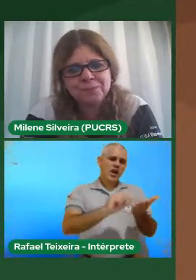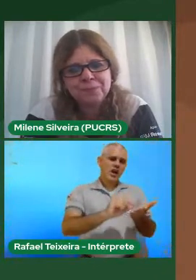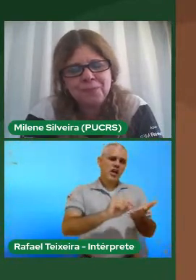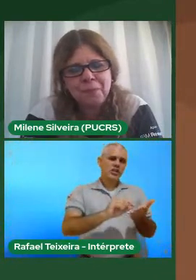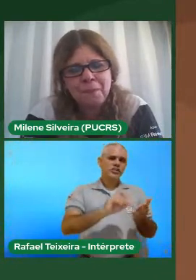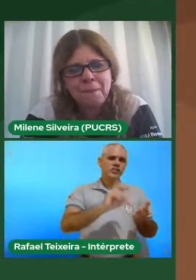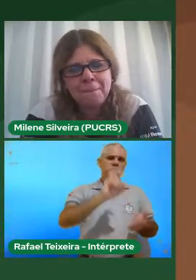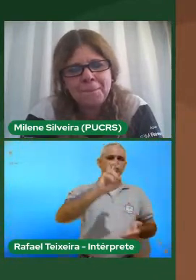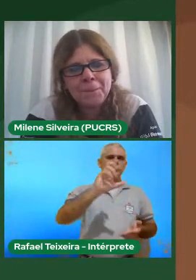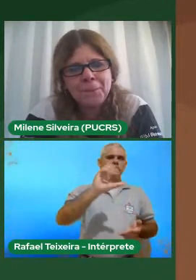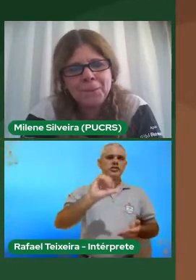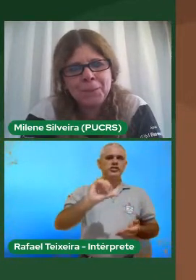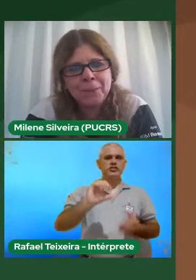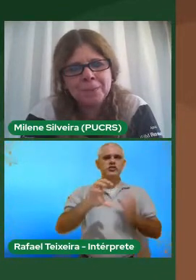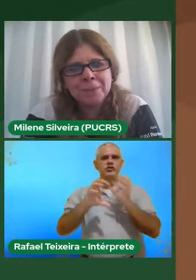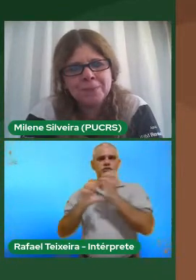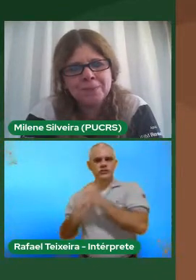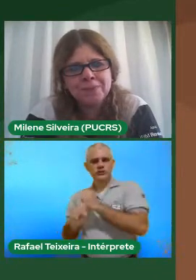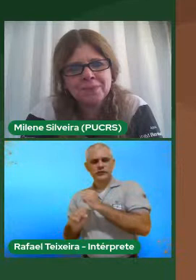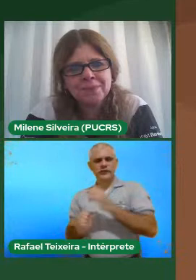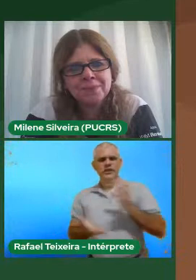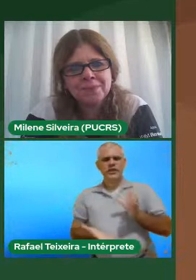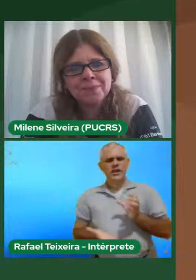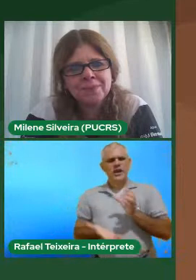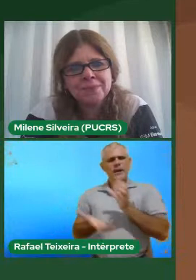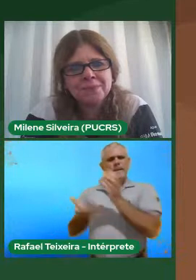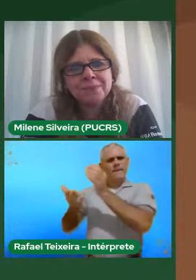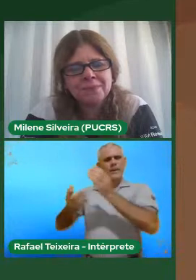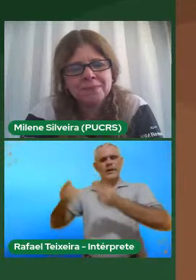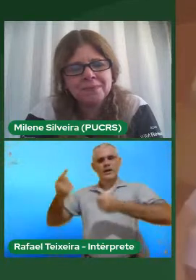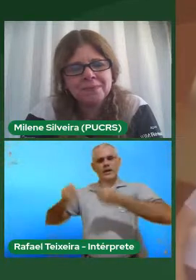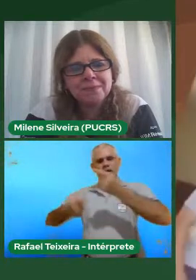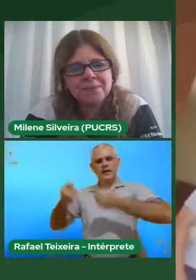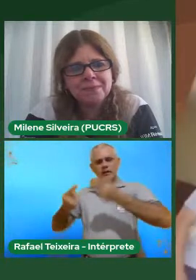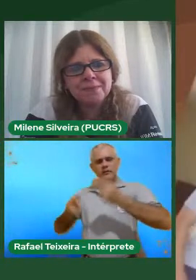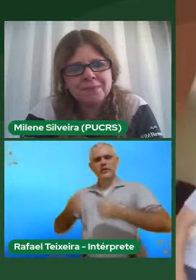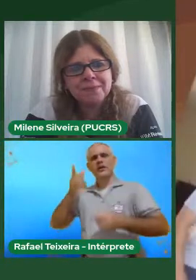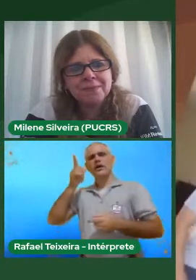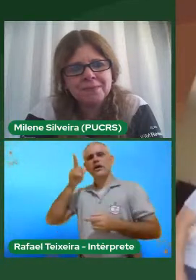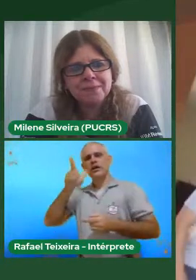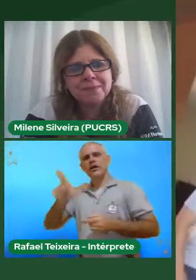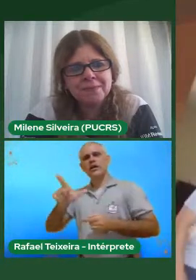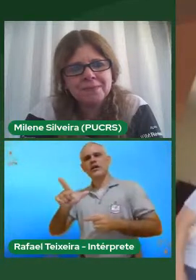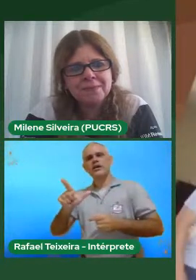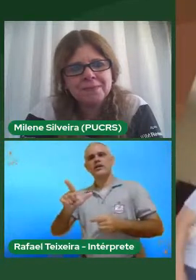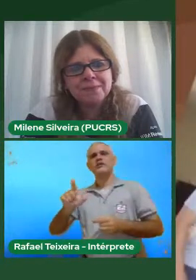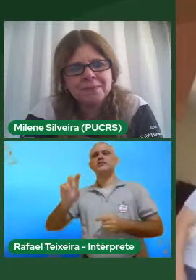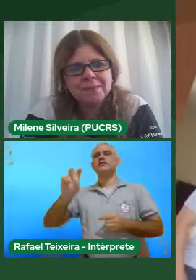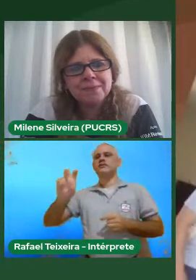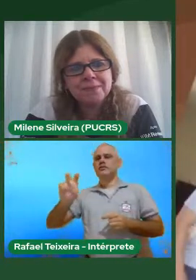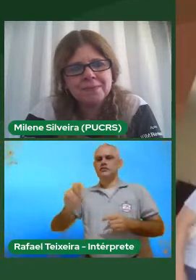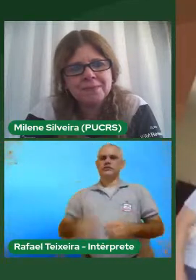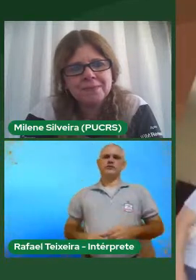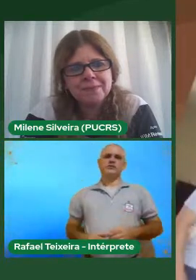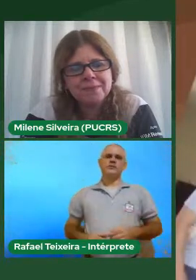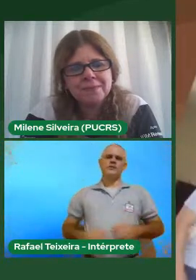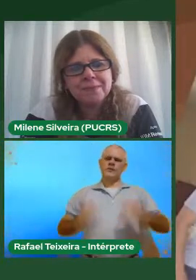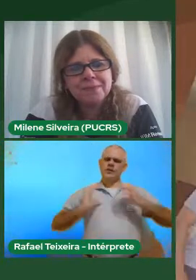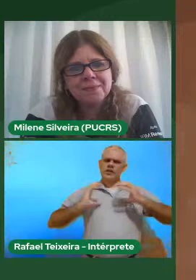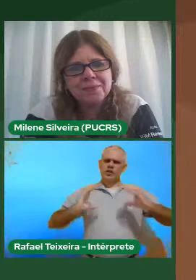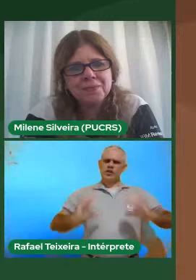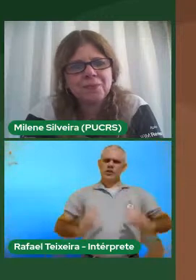IHC, 5 premiações nas competições do IHC, incluindo design e avaliação, coordenação geral do IHC em